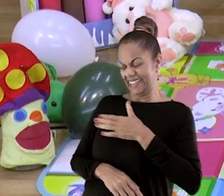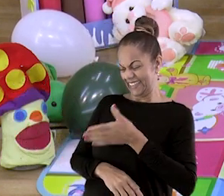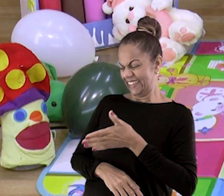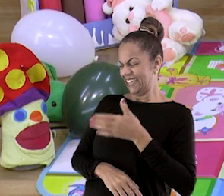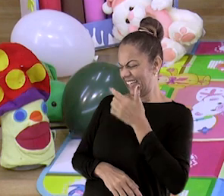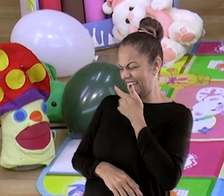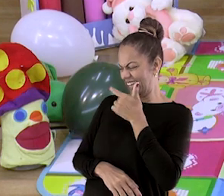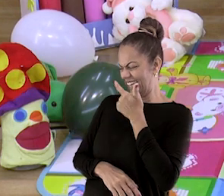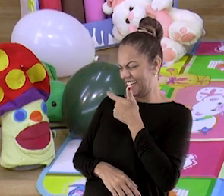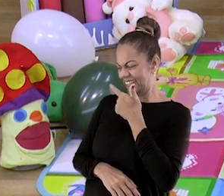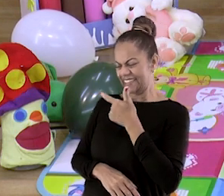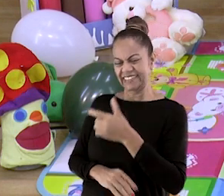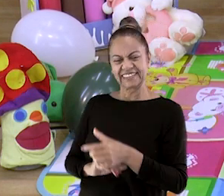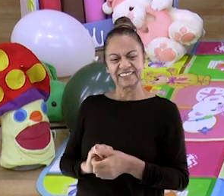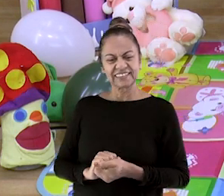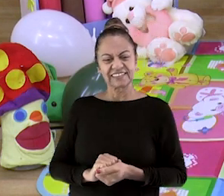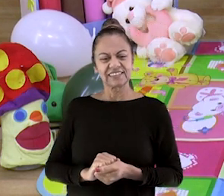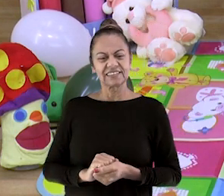casa engraçada